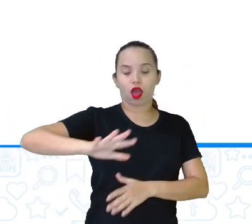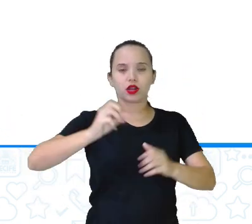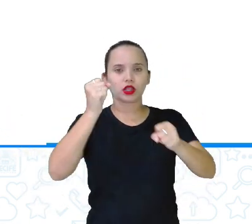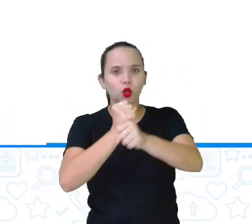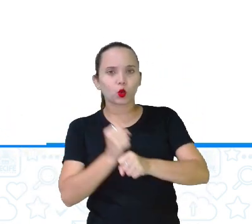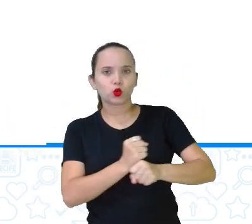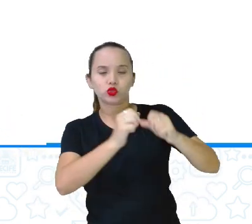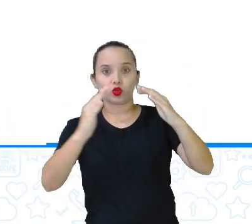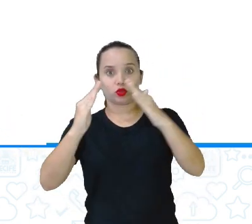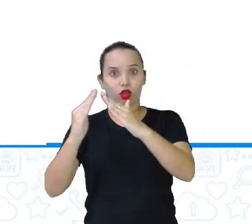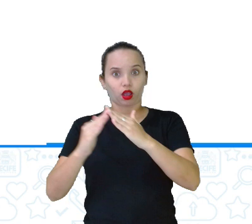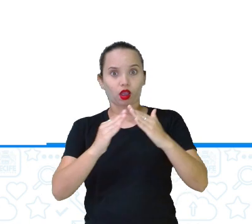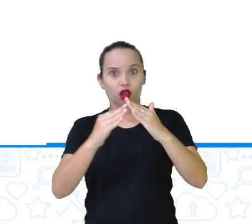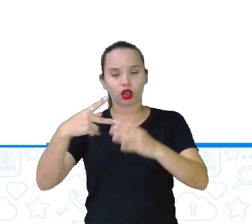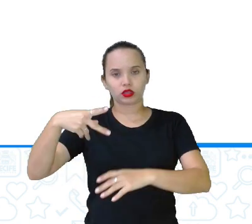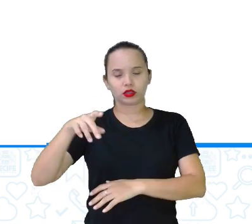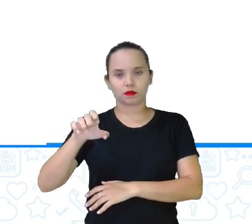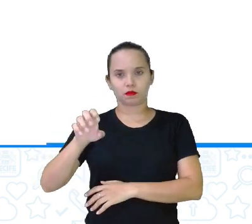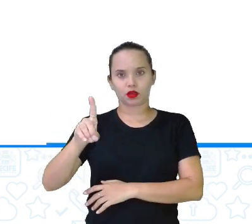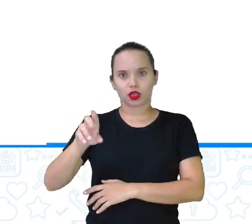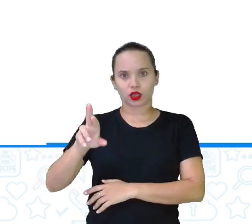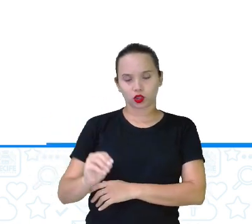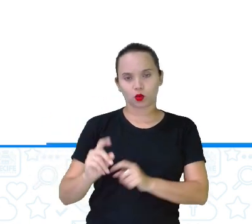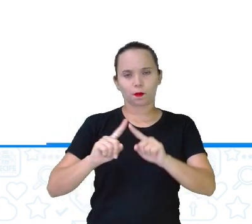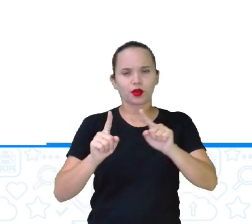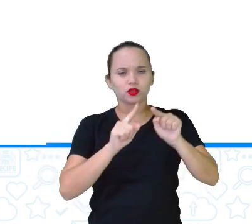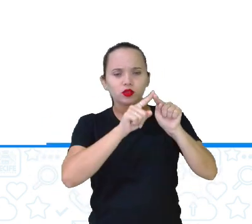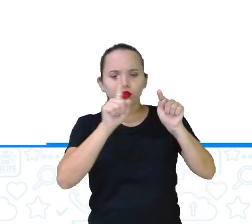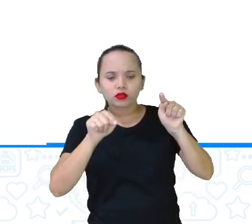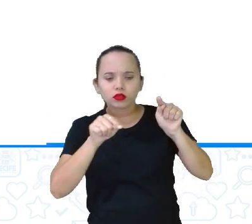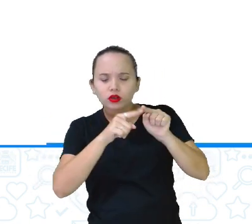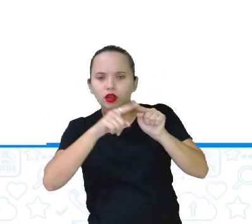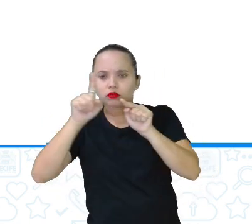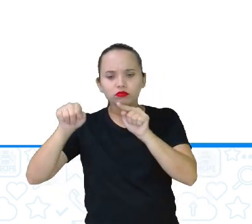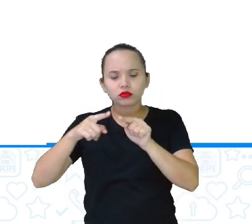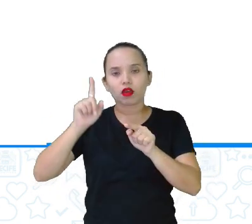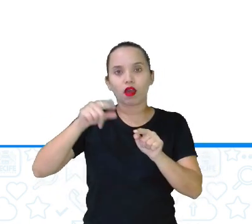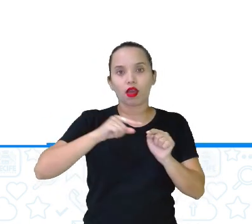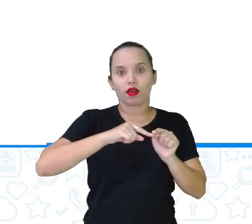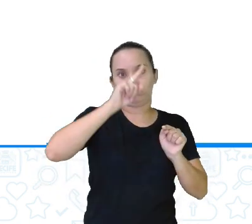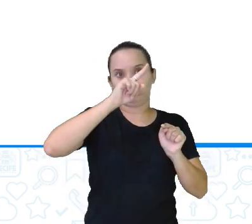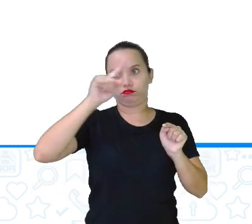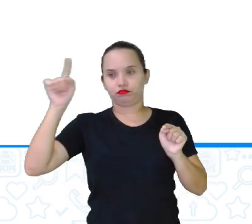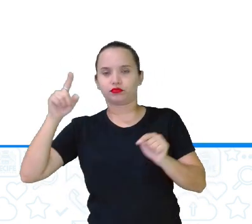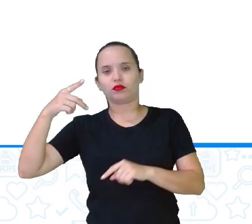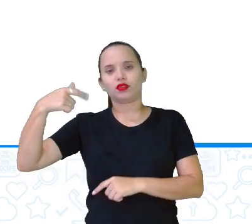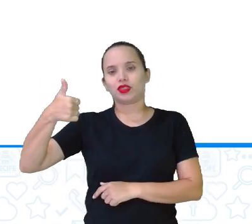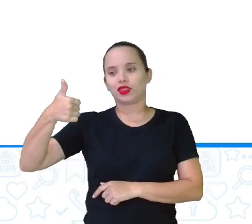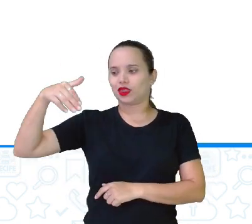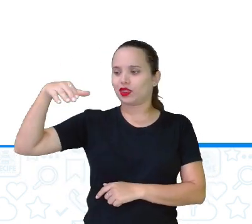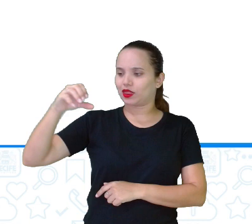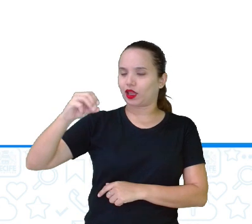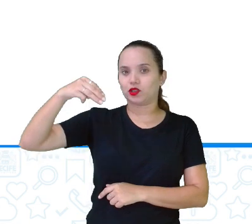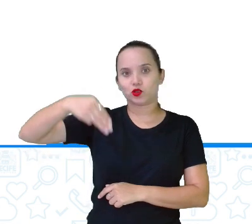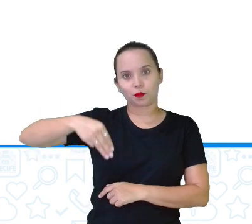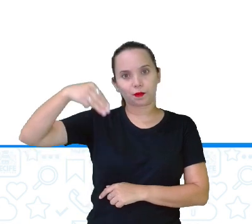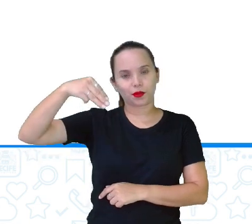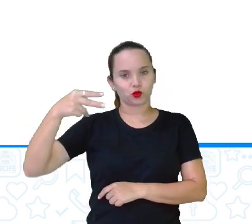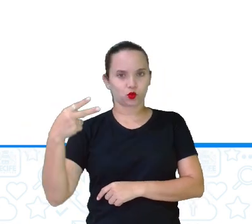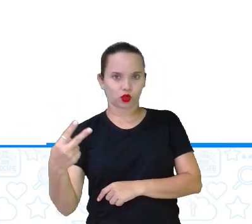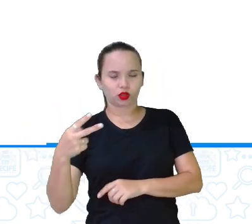medida da área de cada quadradinho da malha é igual a 10 metros quadrados. Qual a área total